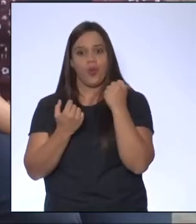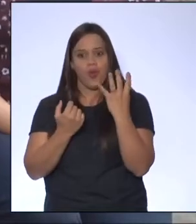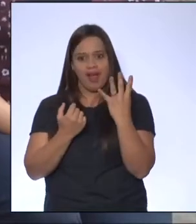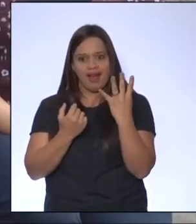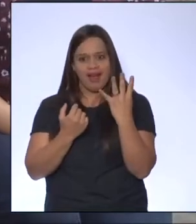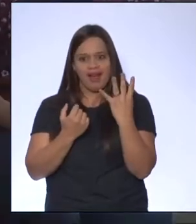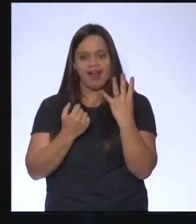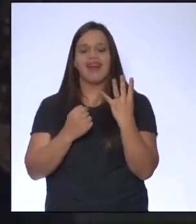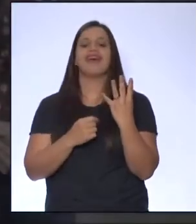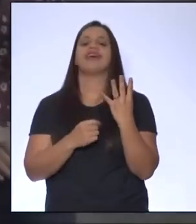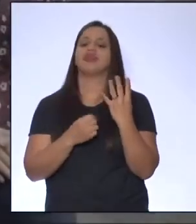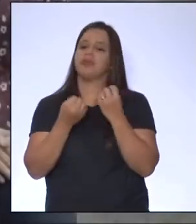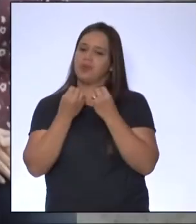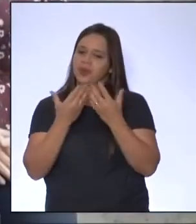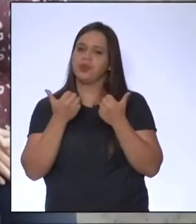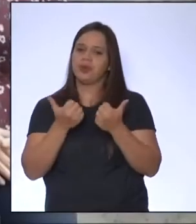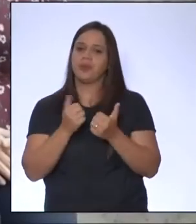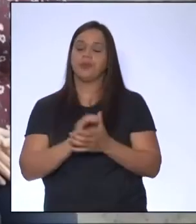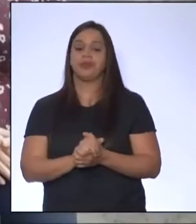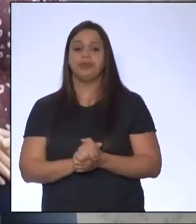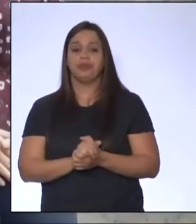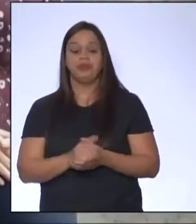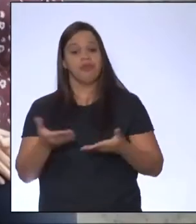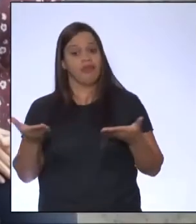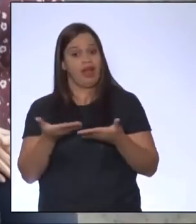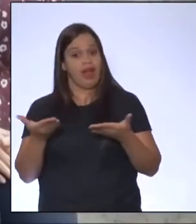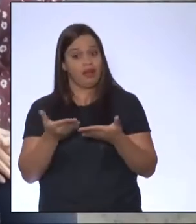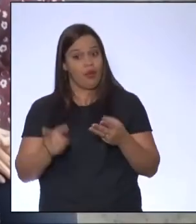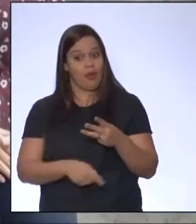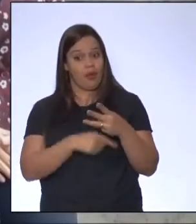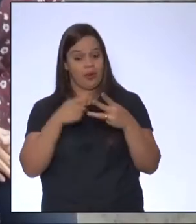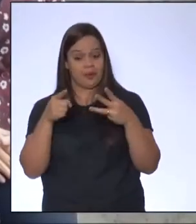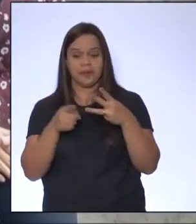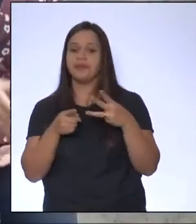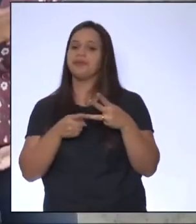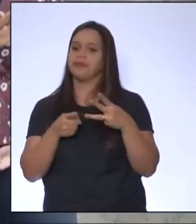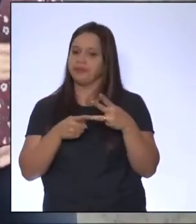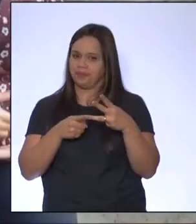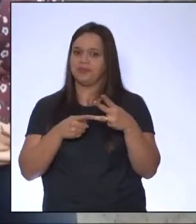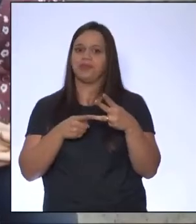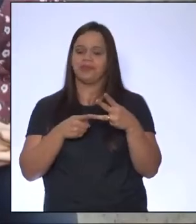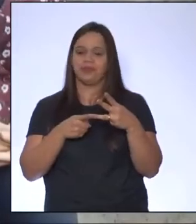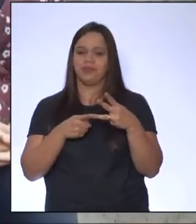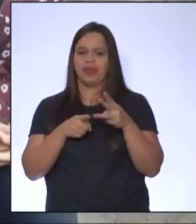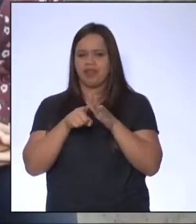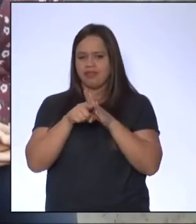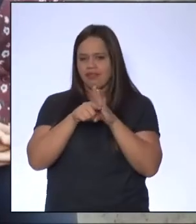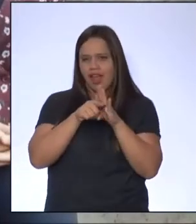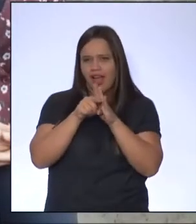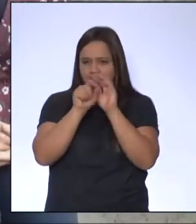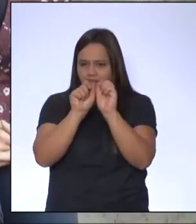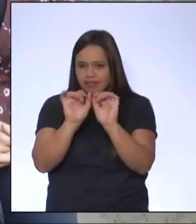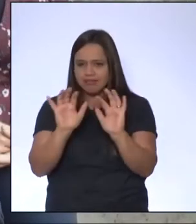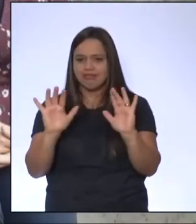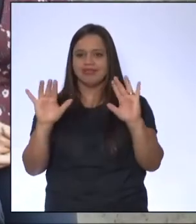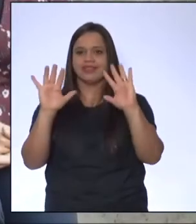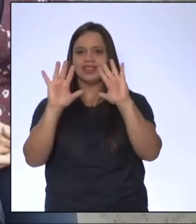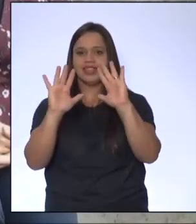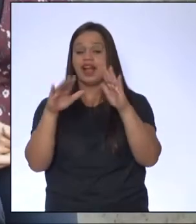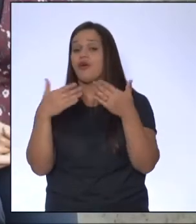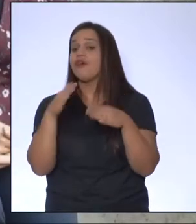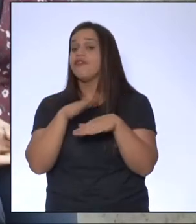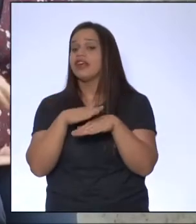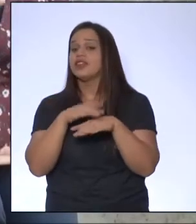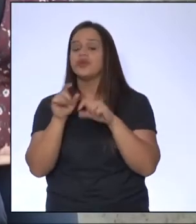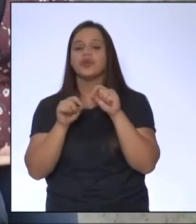4. Muito bem. Chegamos à nossa terceira etapa de análise da paisagem. O que fazemos